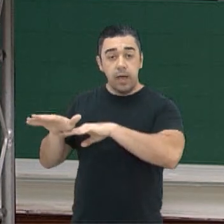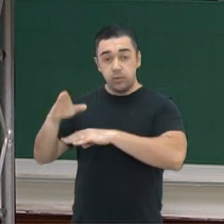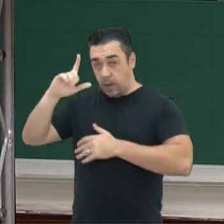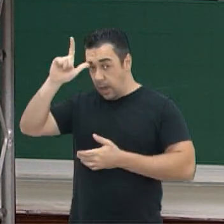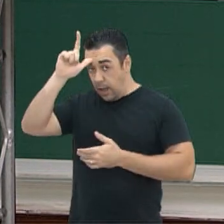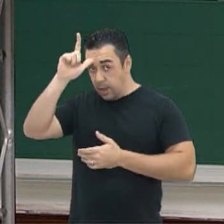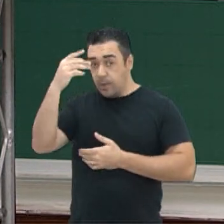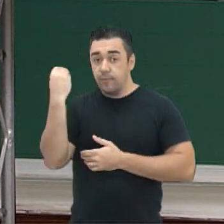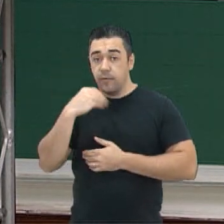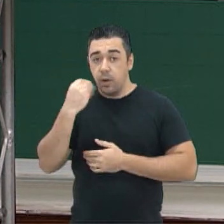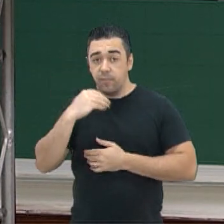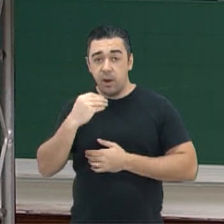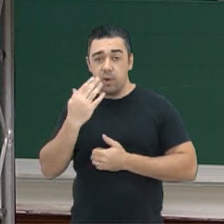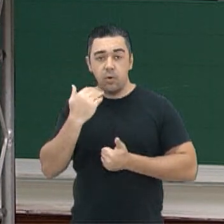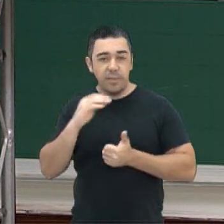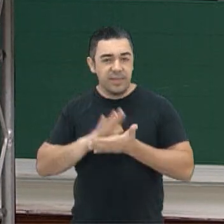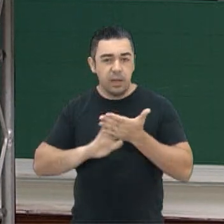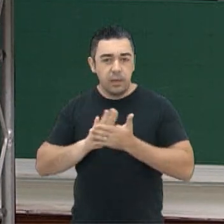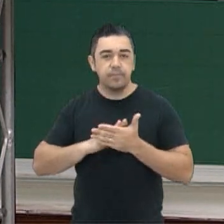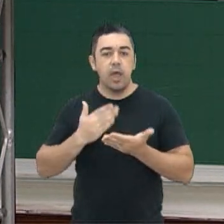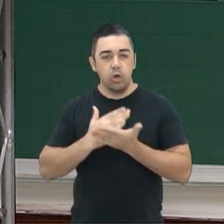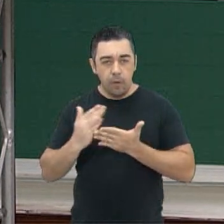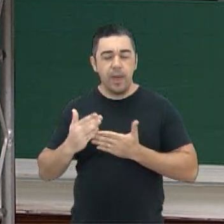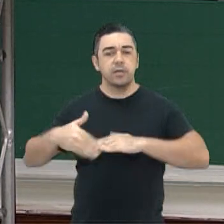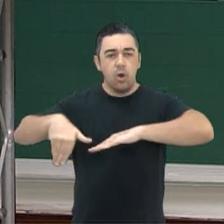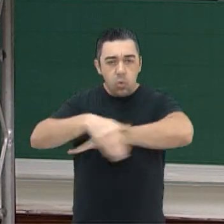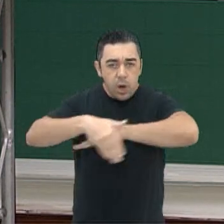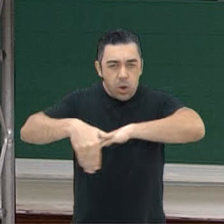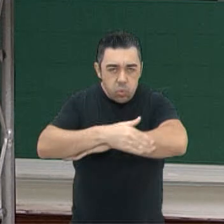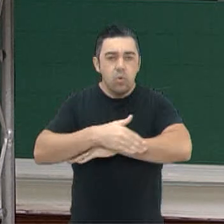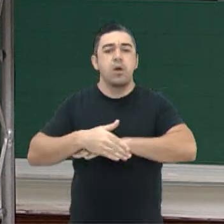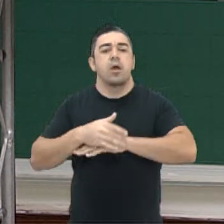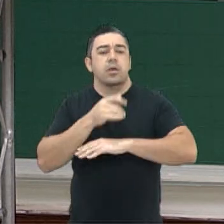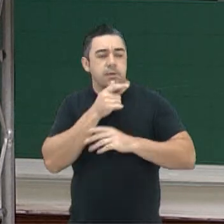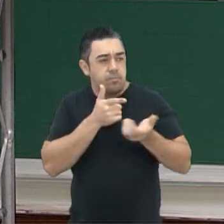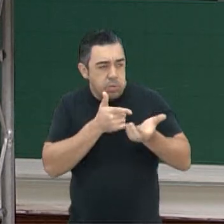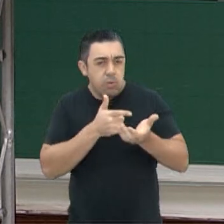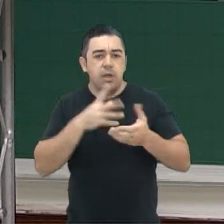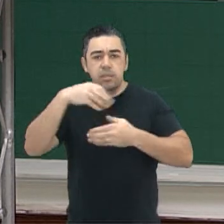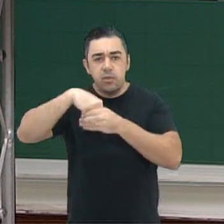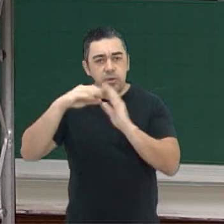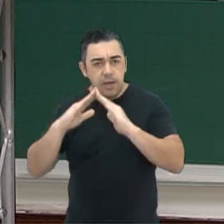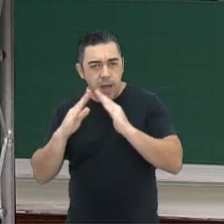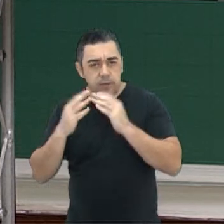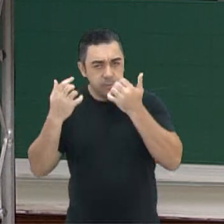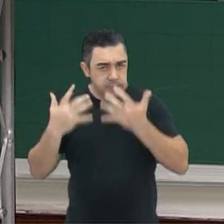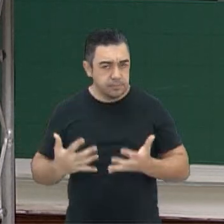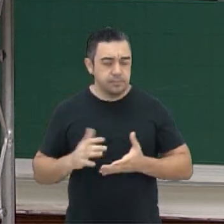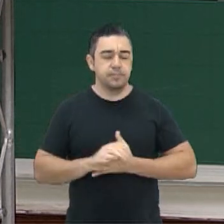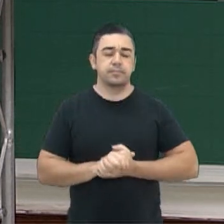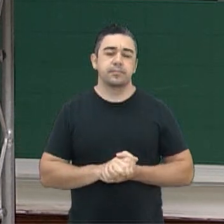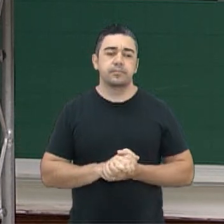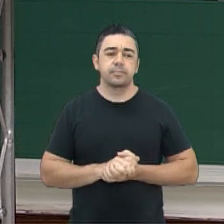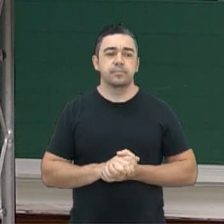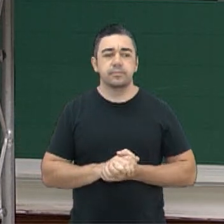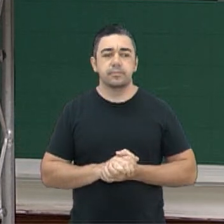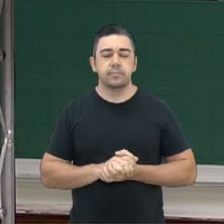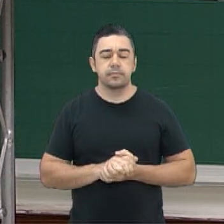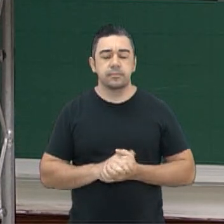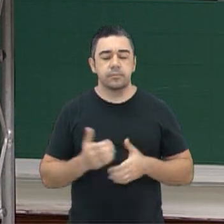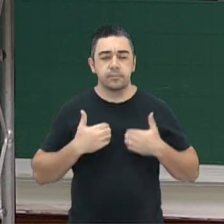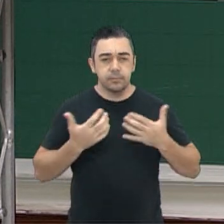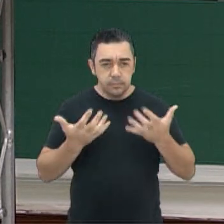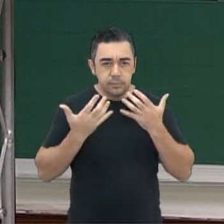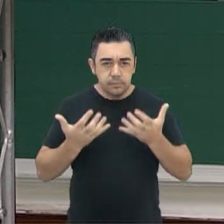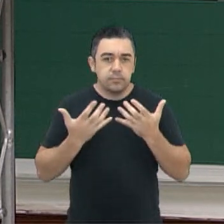de Stalingrado. A disputa passa a ser rua por rua, homem a homem, dentro de casa, como o professor Roberto comentou. Eu gostaria